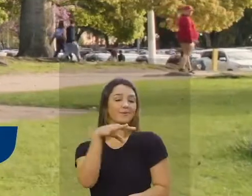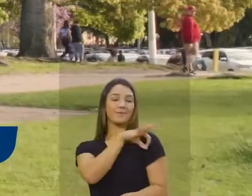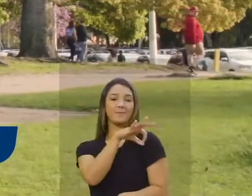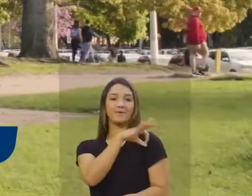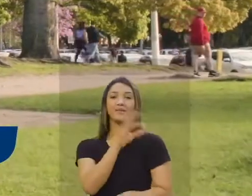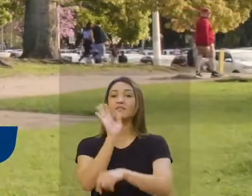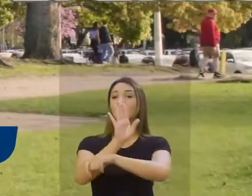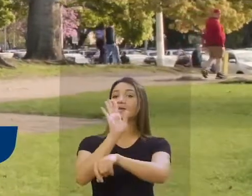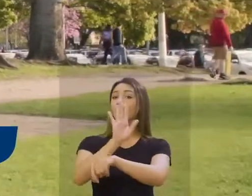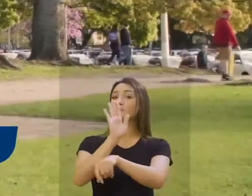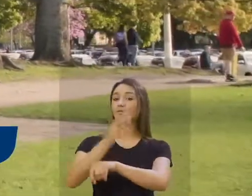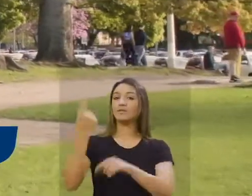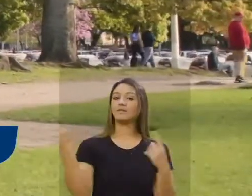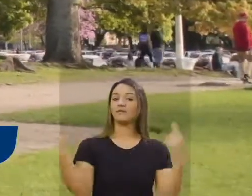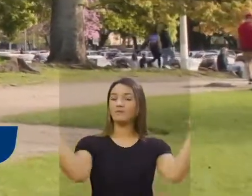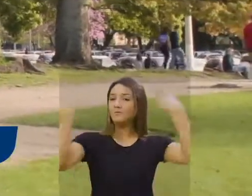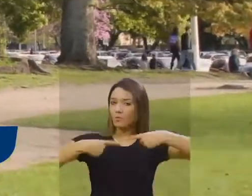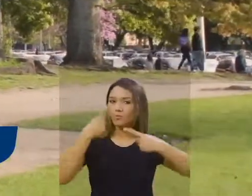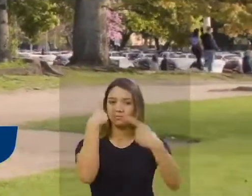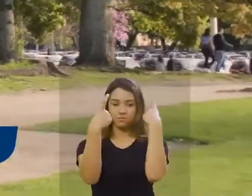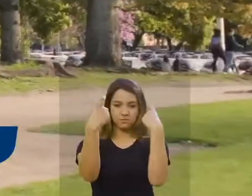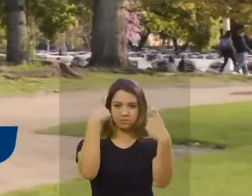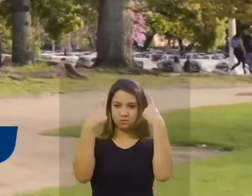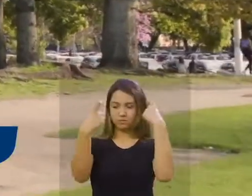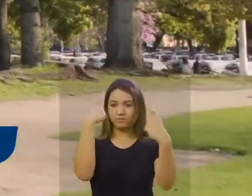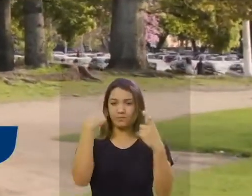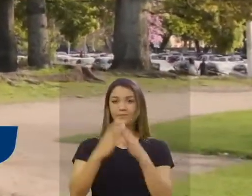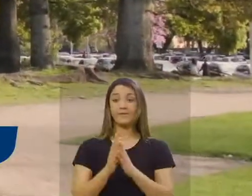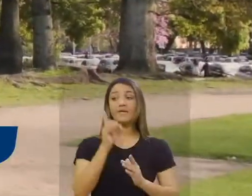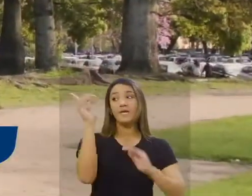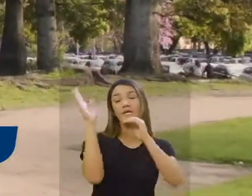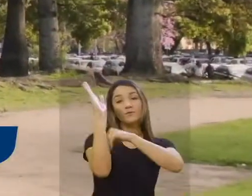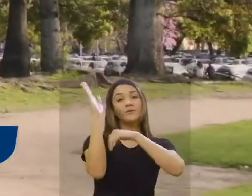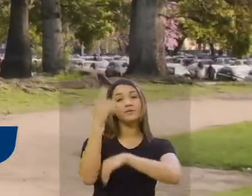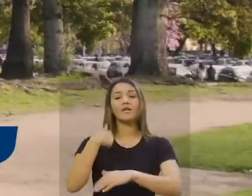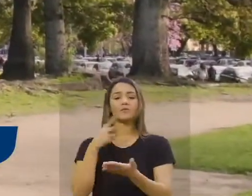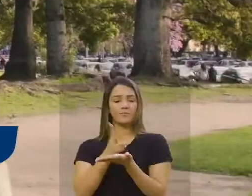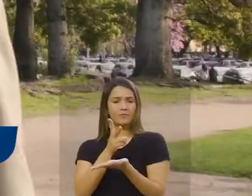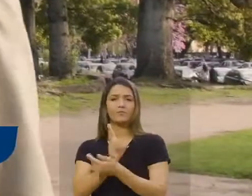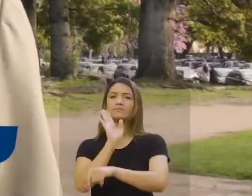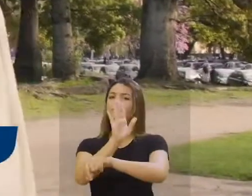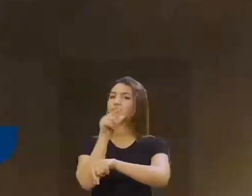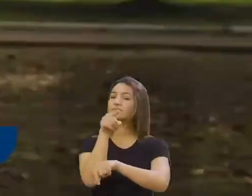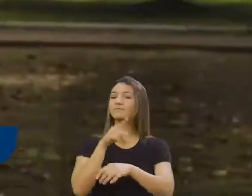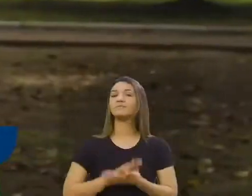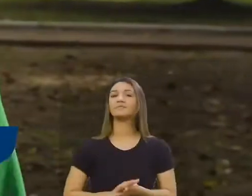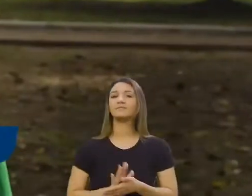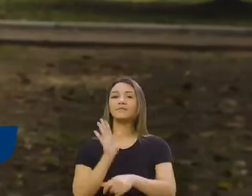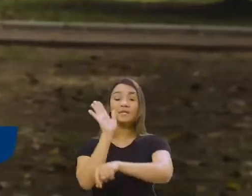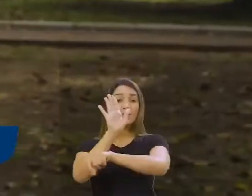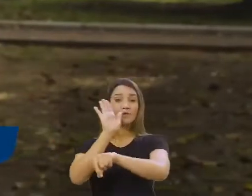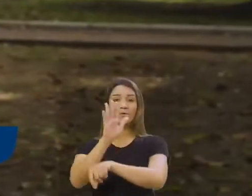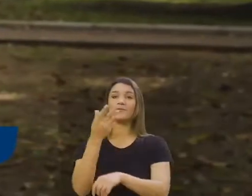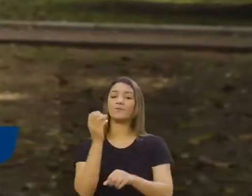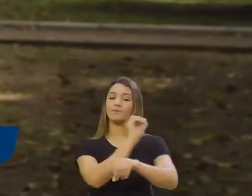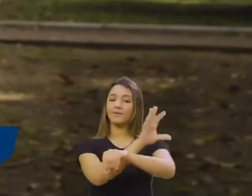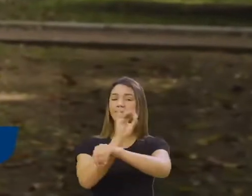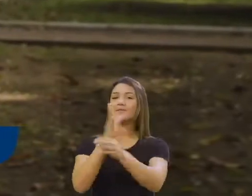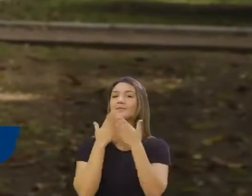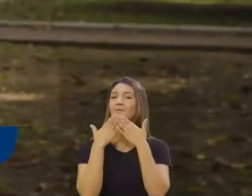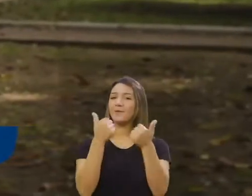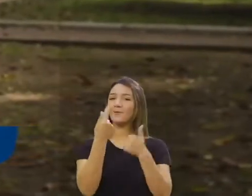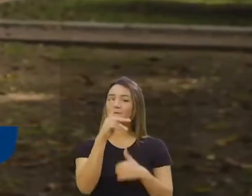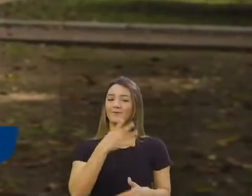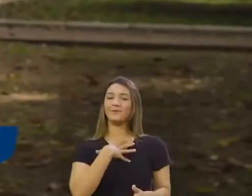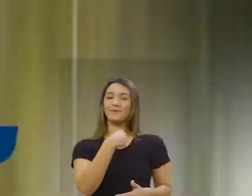Comandante na Brigada, te defendi nas ruas contra a violência. No Senado, vou seguir te defendendo. Vou defender uma educação